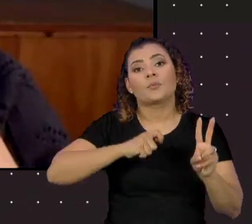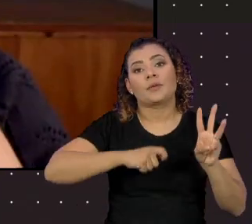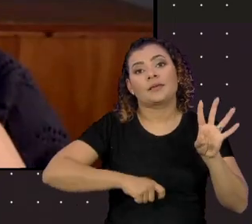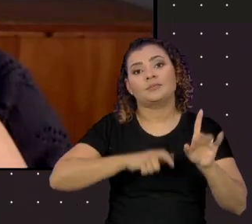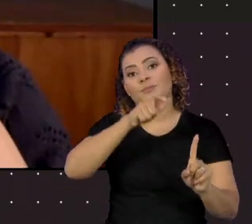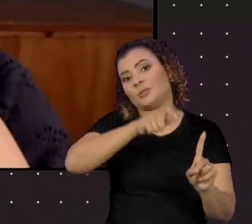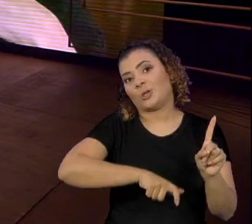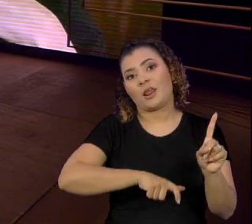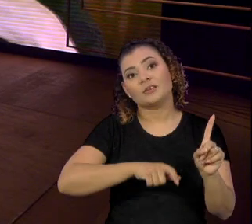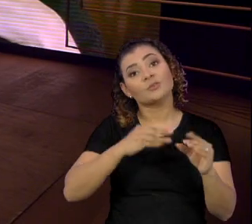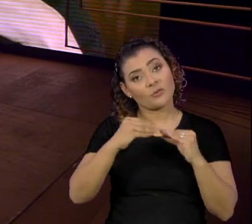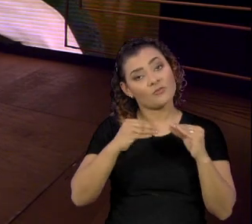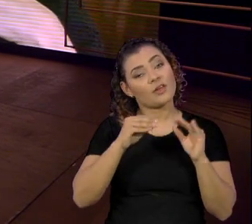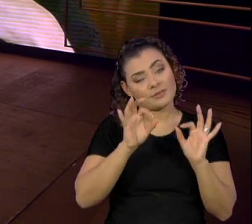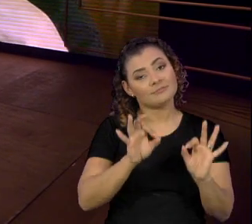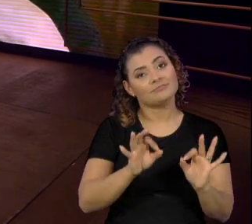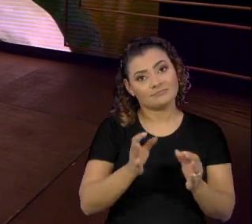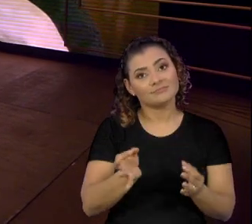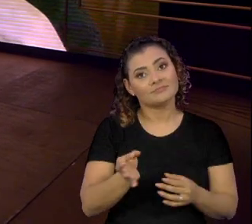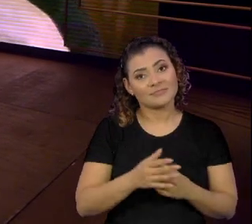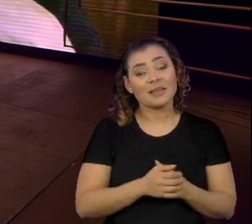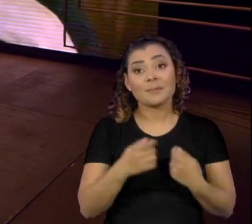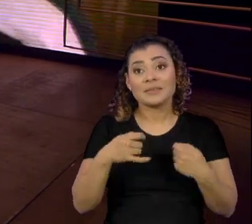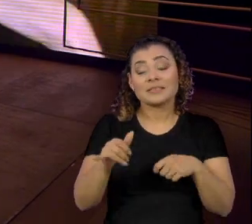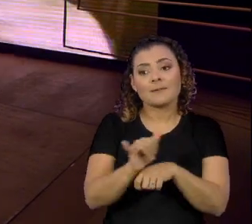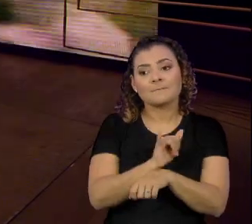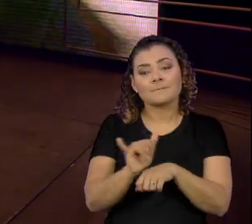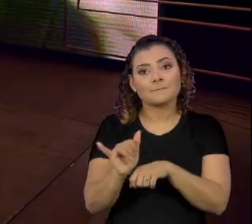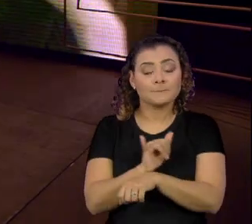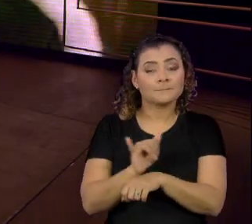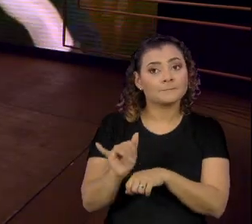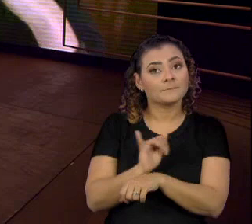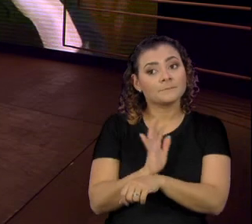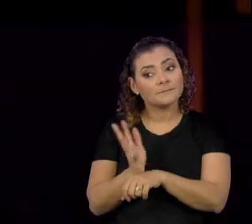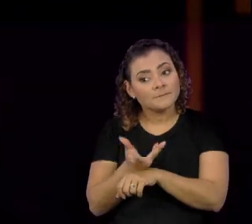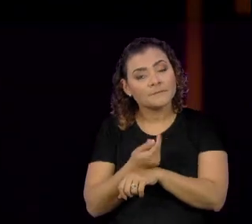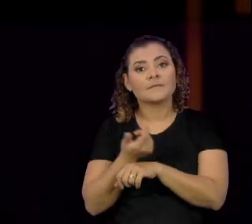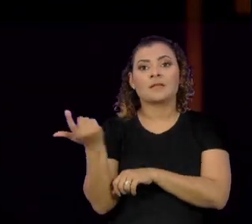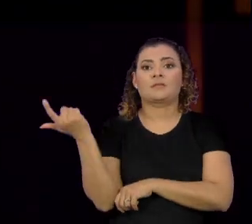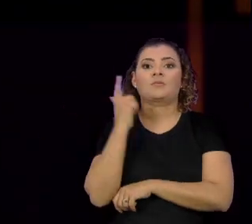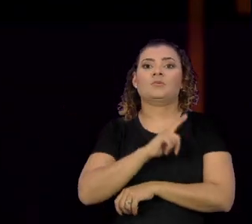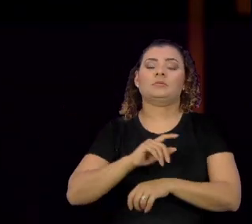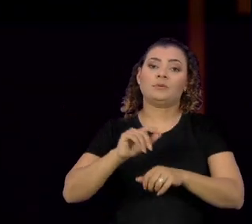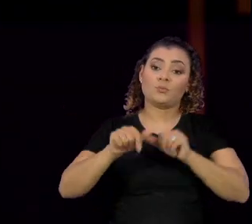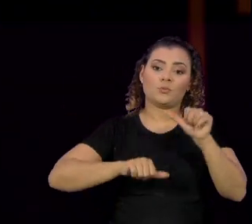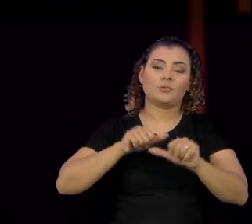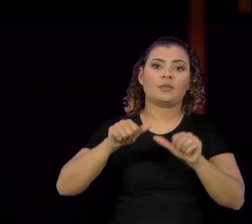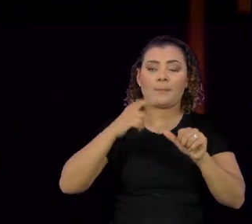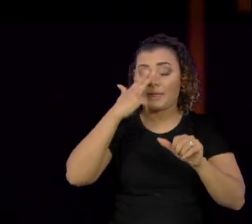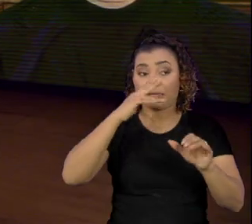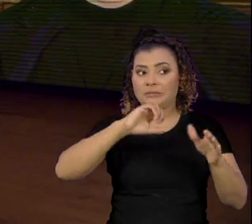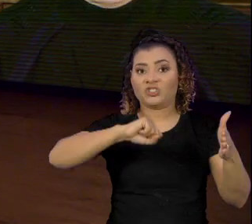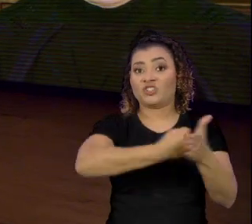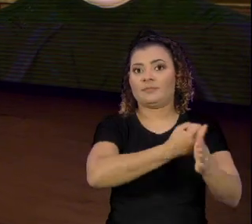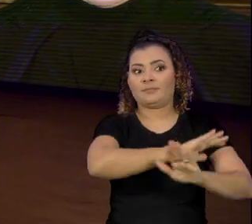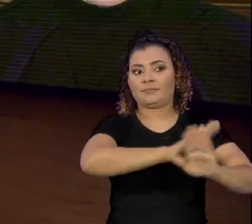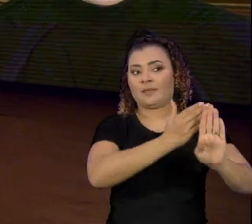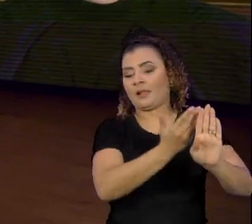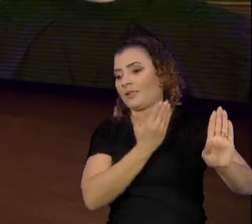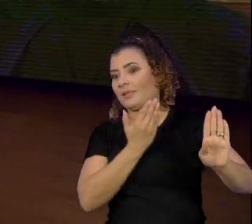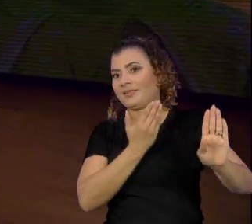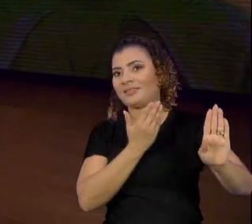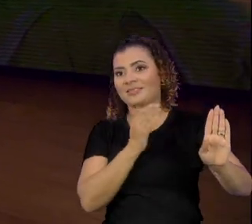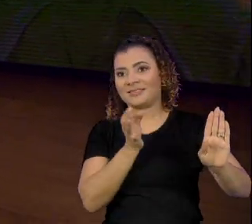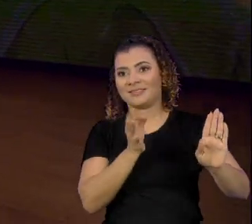uma personagem assim. A gente precisa achar maneiras e mecanismos de desligar. E